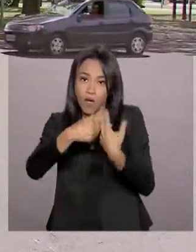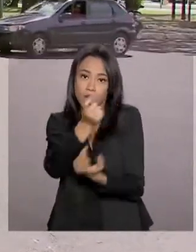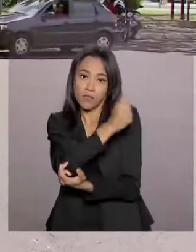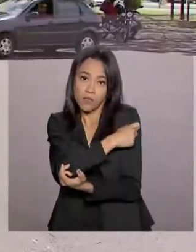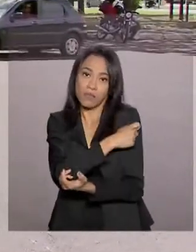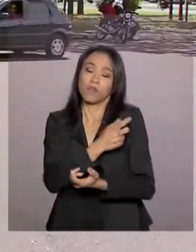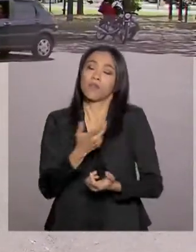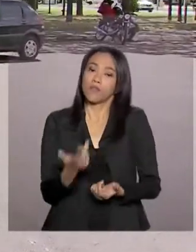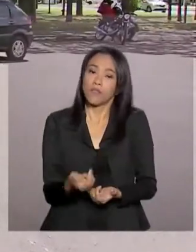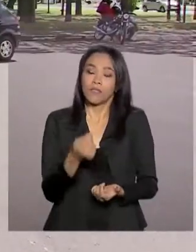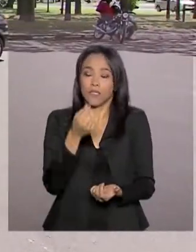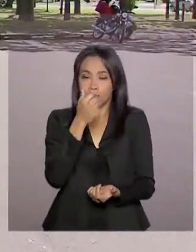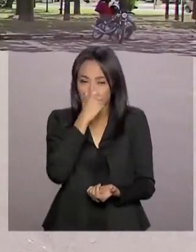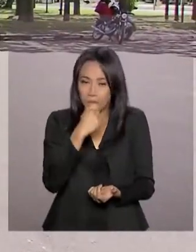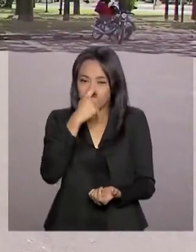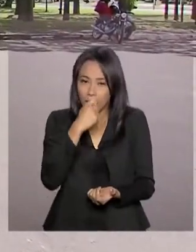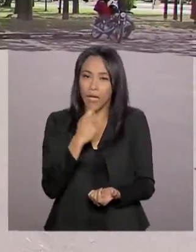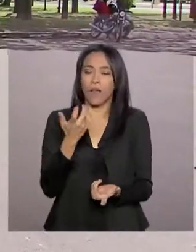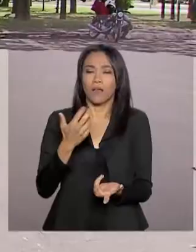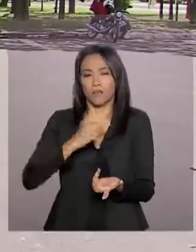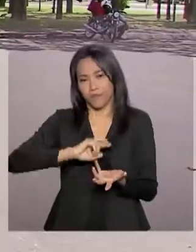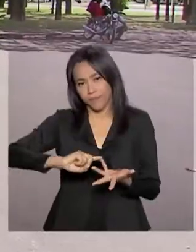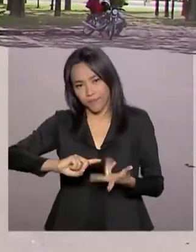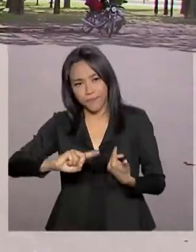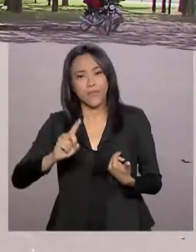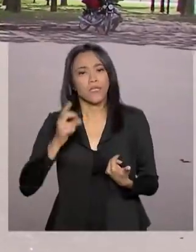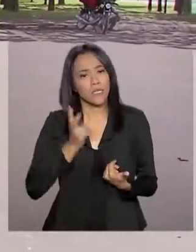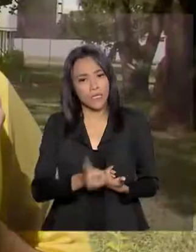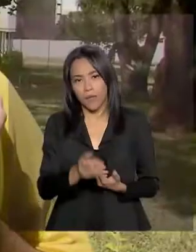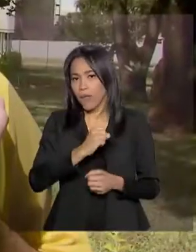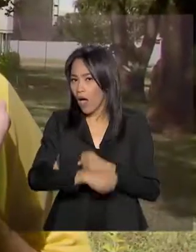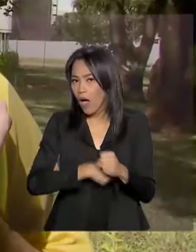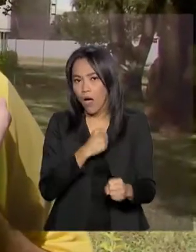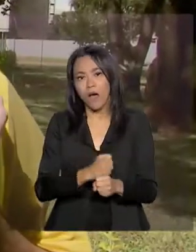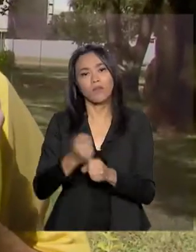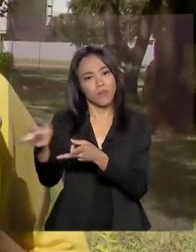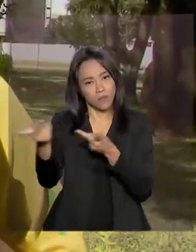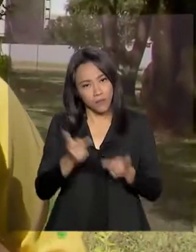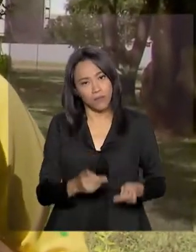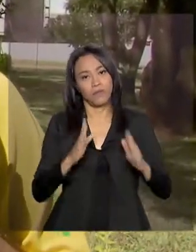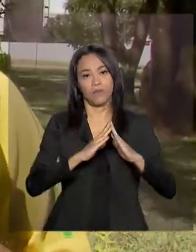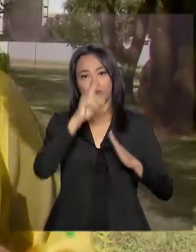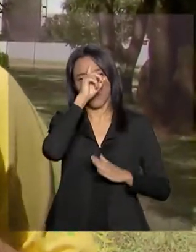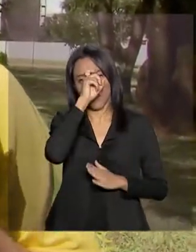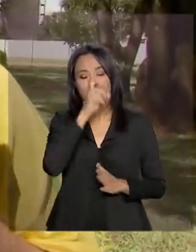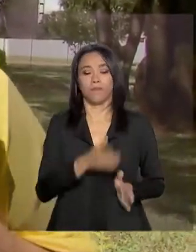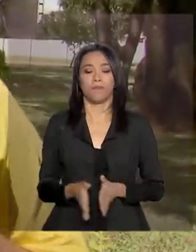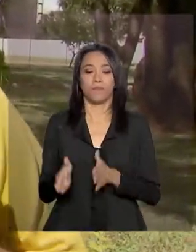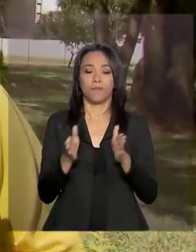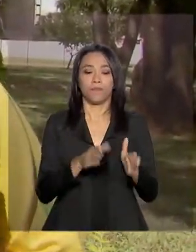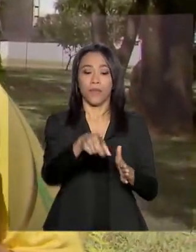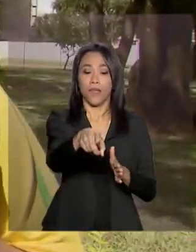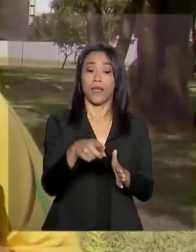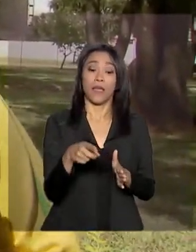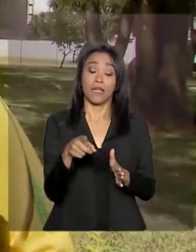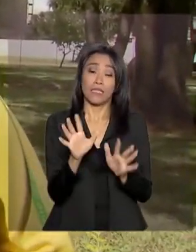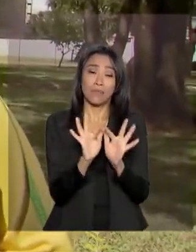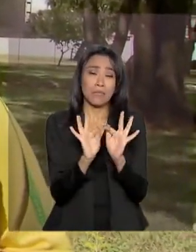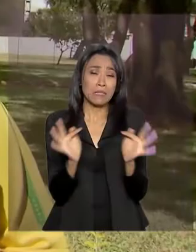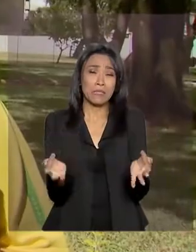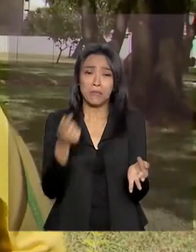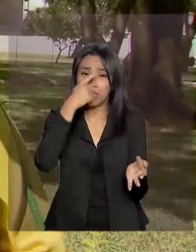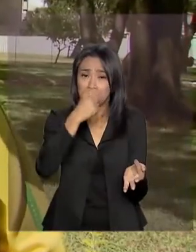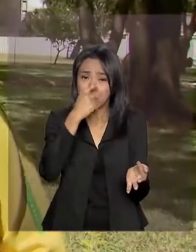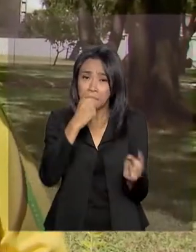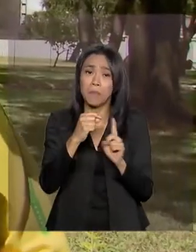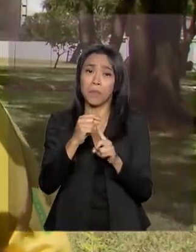gripe, em termos de resfriado. Então, todo ano eu trago. Nessa idade, uma simples gripe pode evoluir para